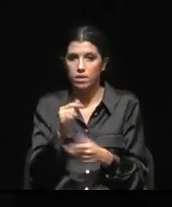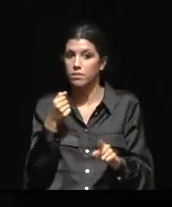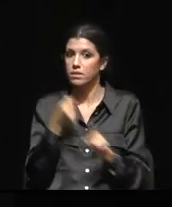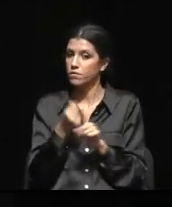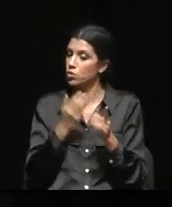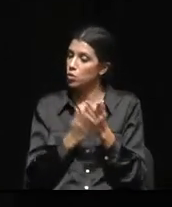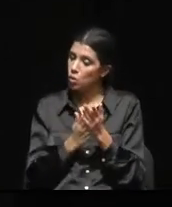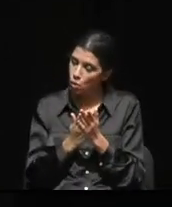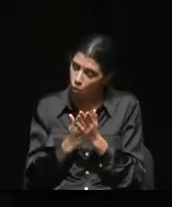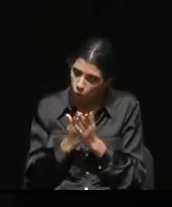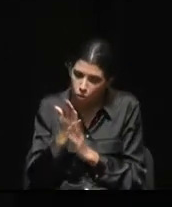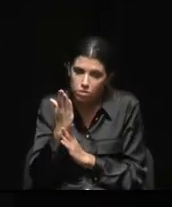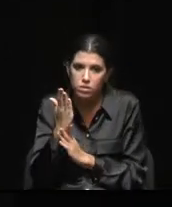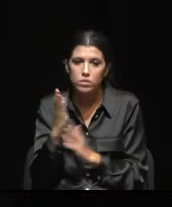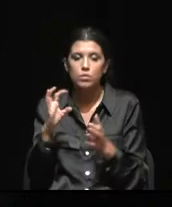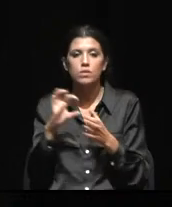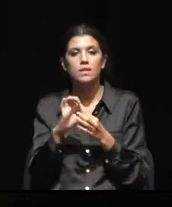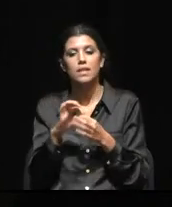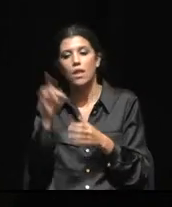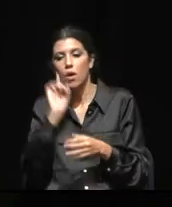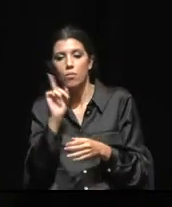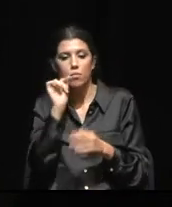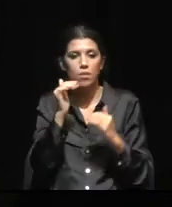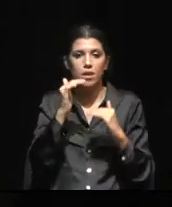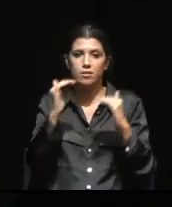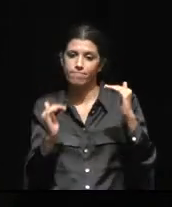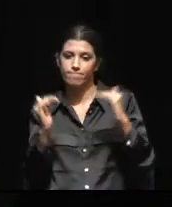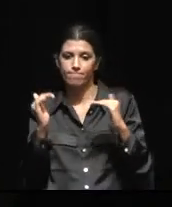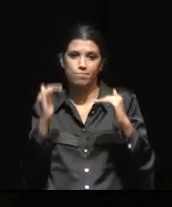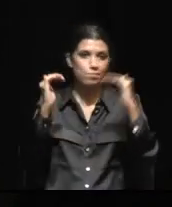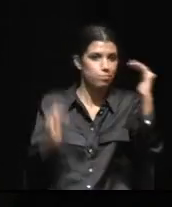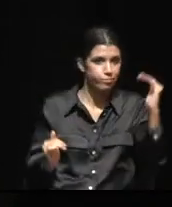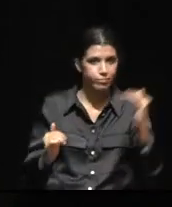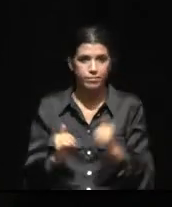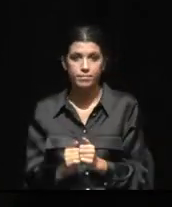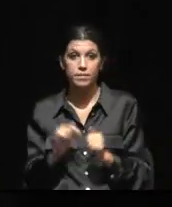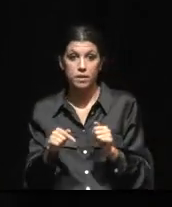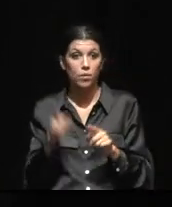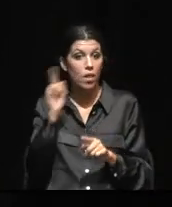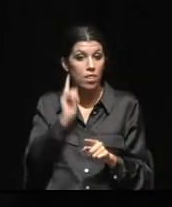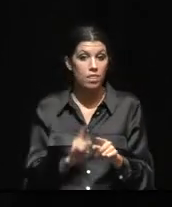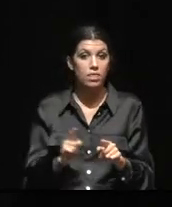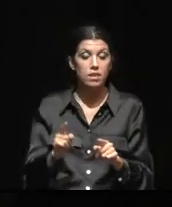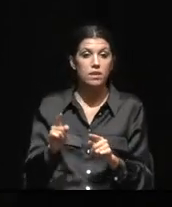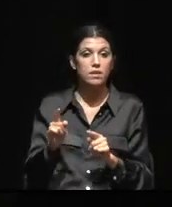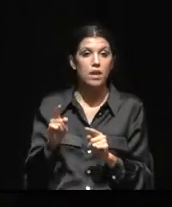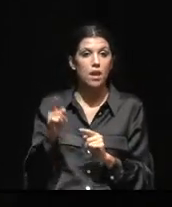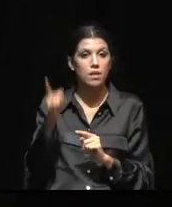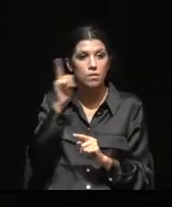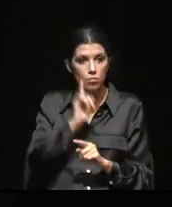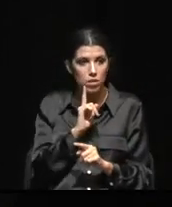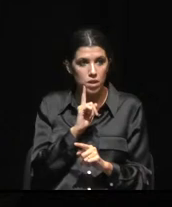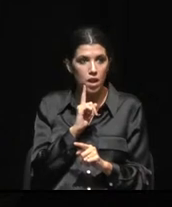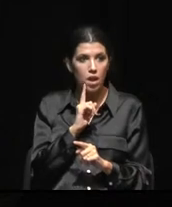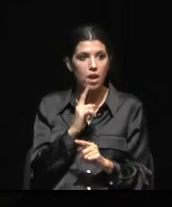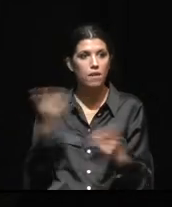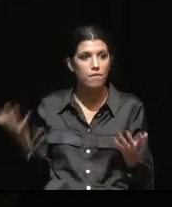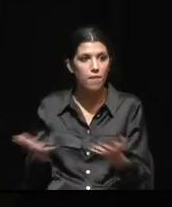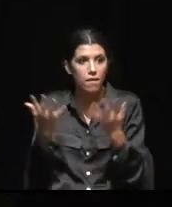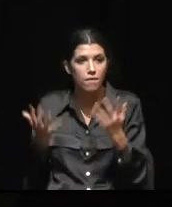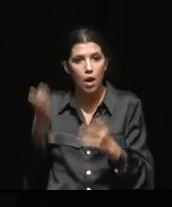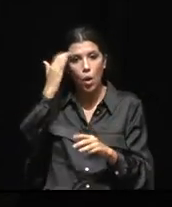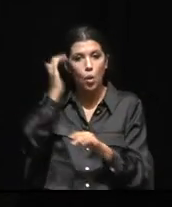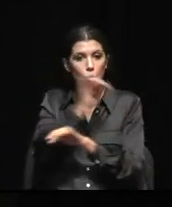que persistem em termos de uniformidade de oportunidades aação do Dia Internacional da Mulher almeja promover a